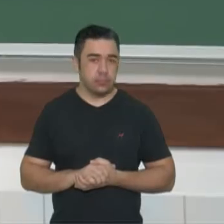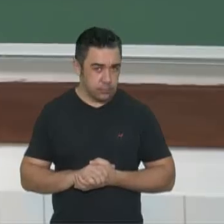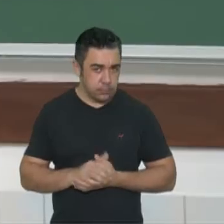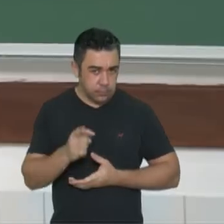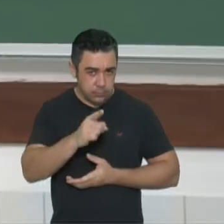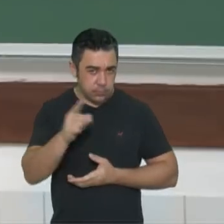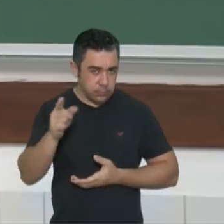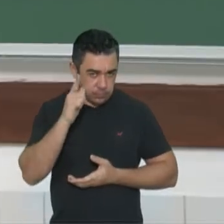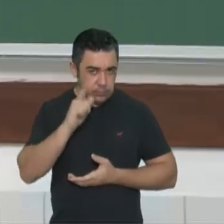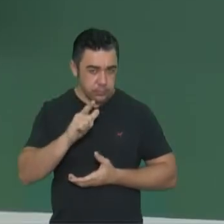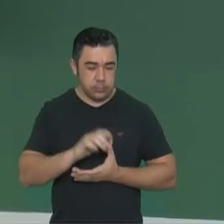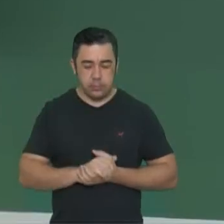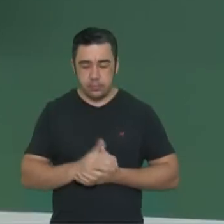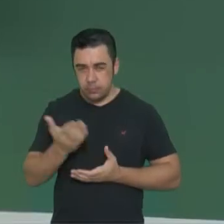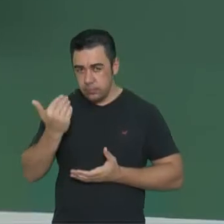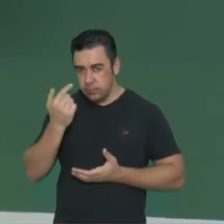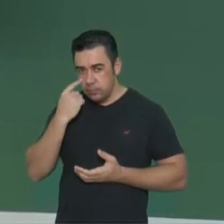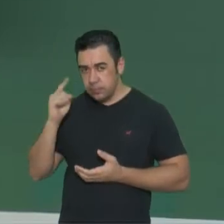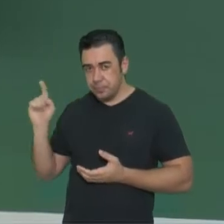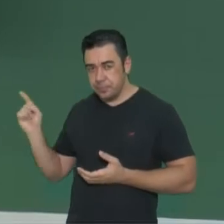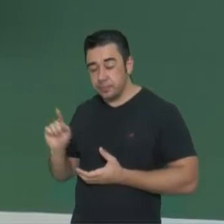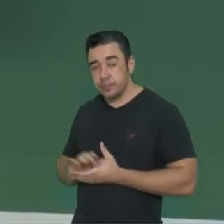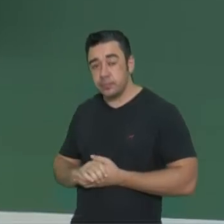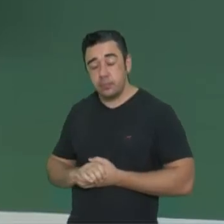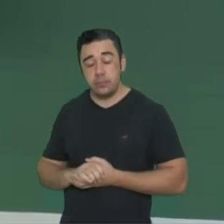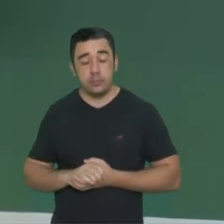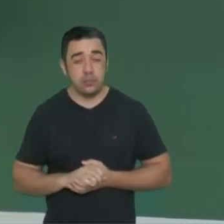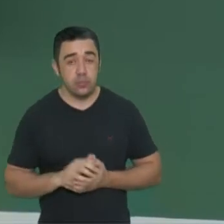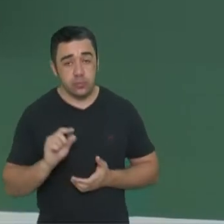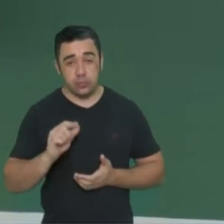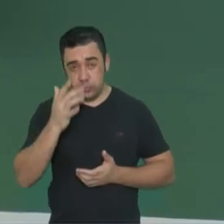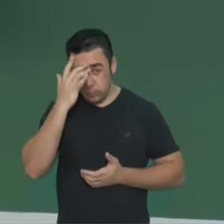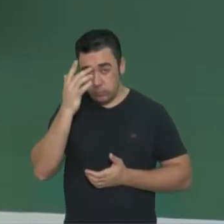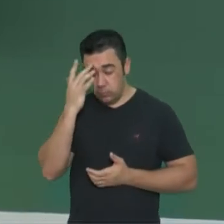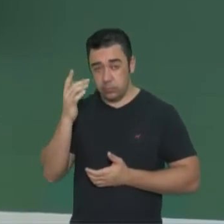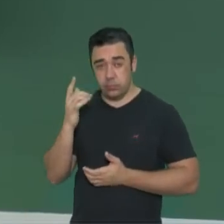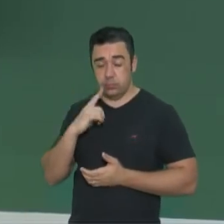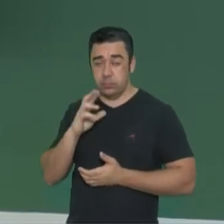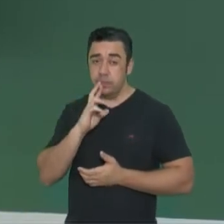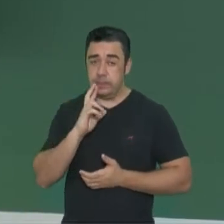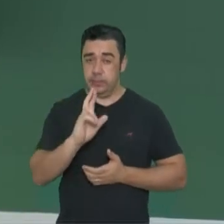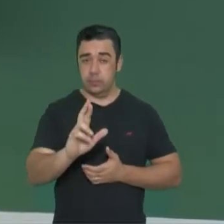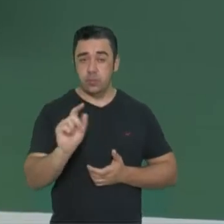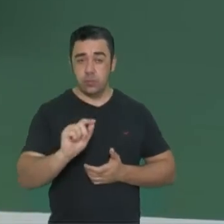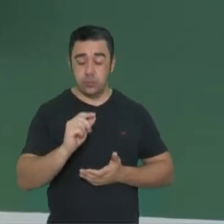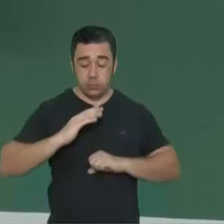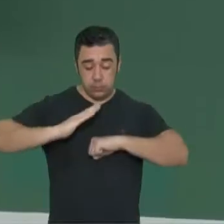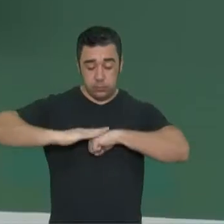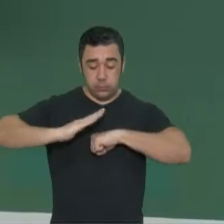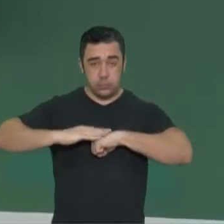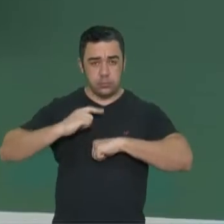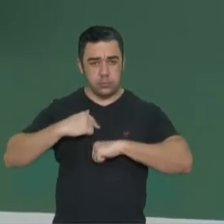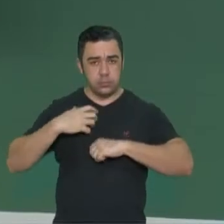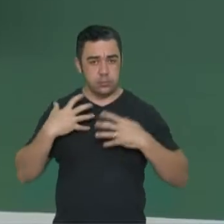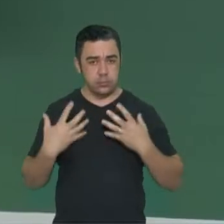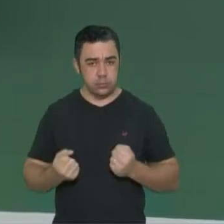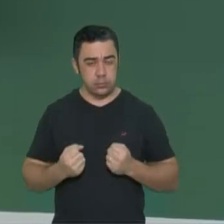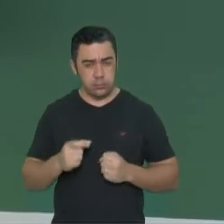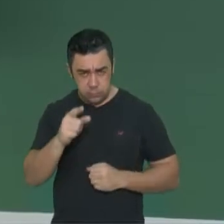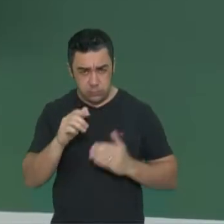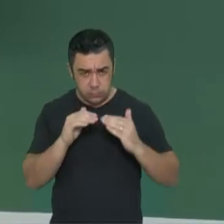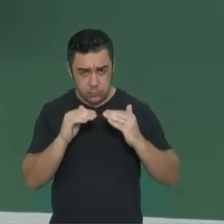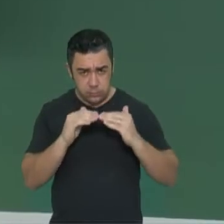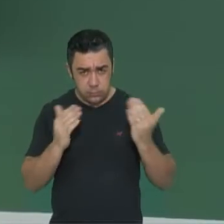Meus amigos, conseguiram? Vamos lá. Ó, então, o entrevistado aponta o posicionamento dele, né, acerca da discussão. Você concorda com